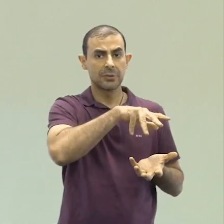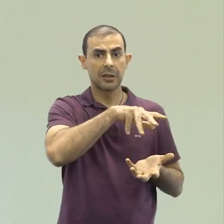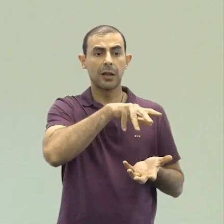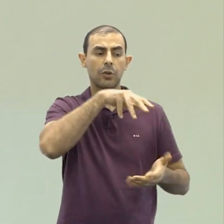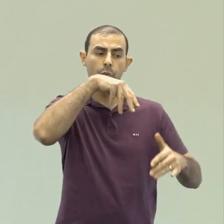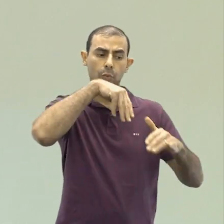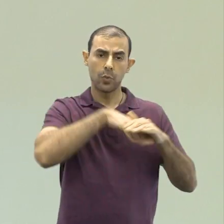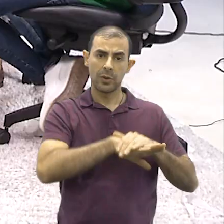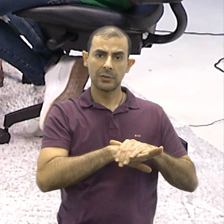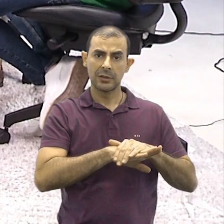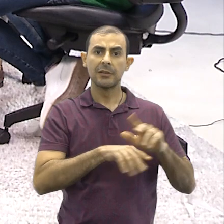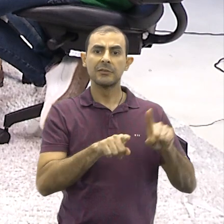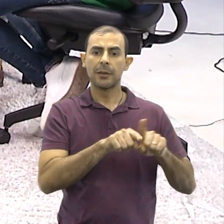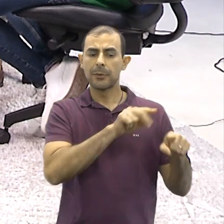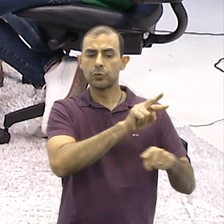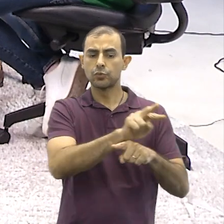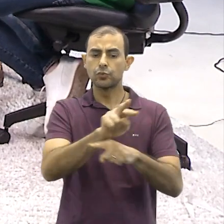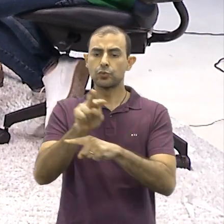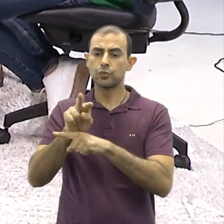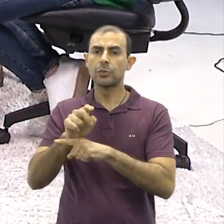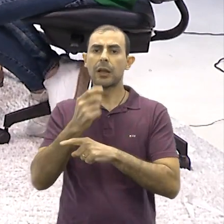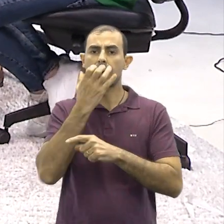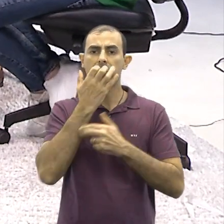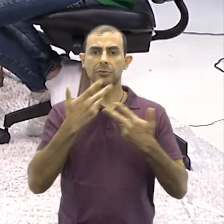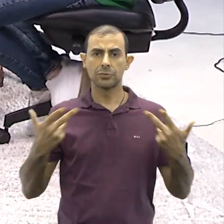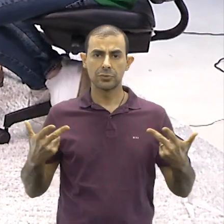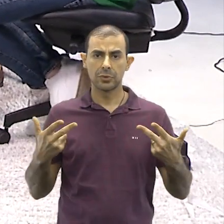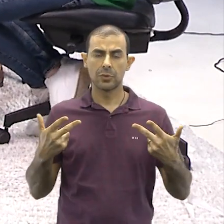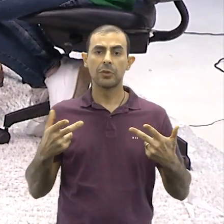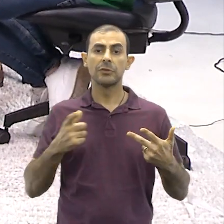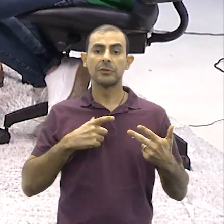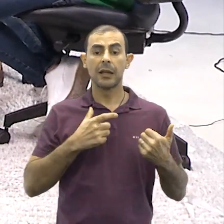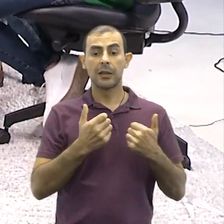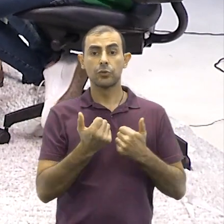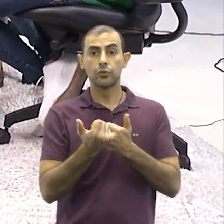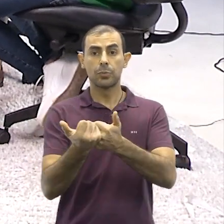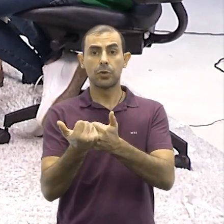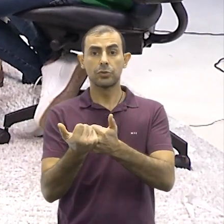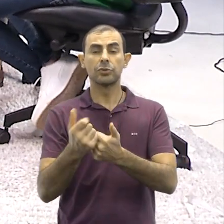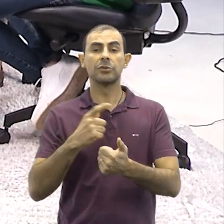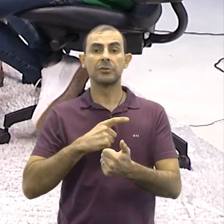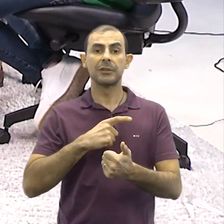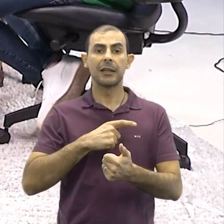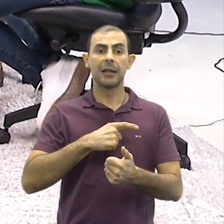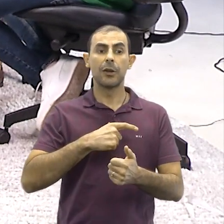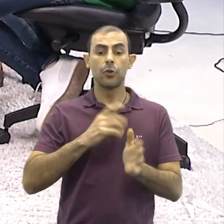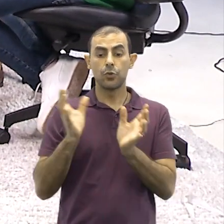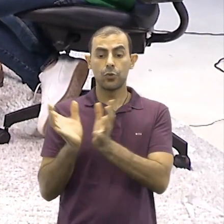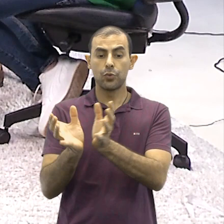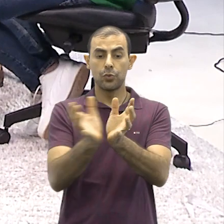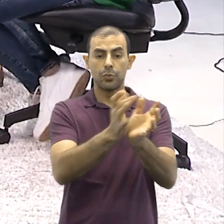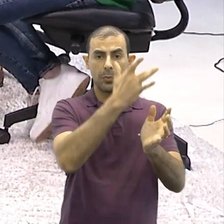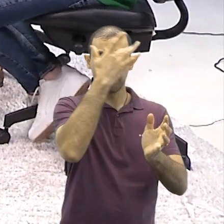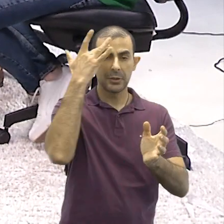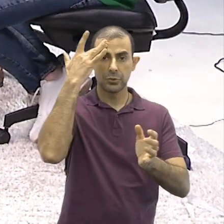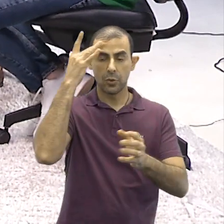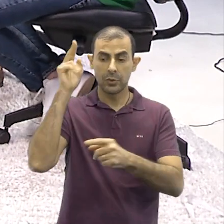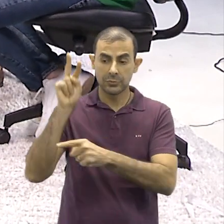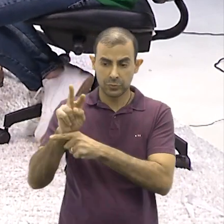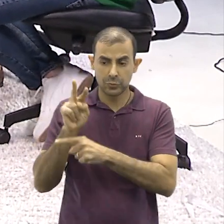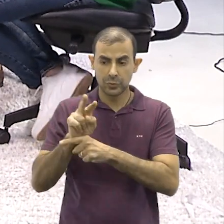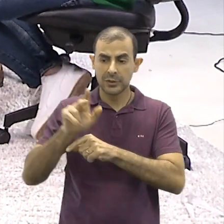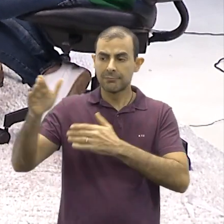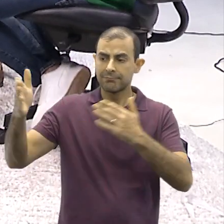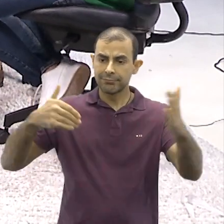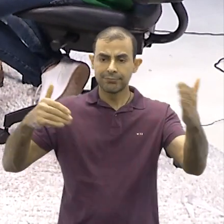gente consiga, e o suporte nutricional, que hoje nós fazemos aí o acompanhamento de ONGs e protetores independentes que são cadastrados junto à SUBEA. E por